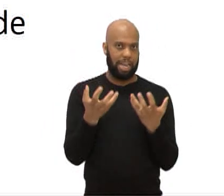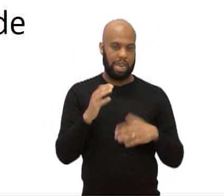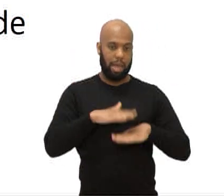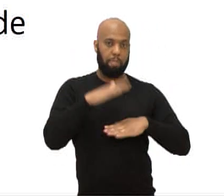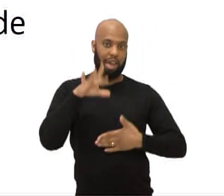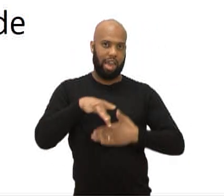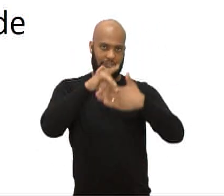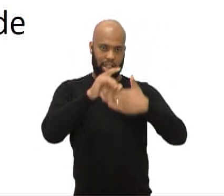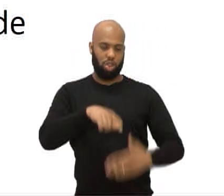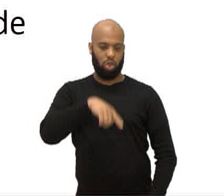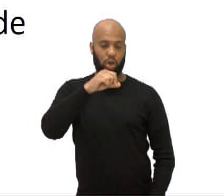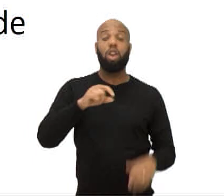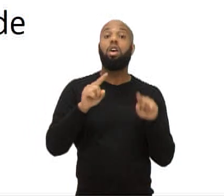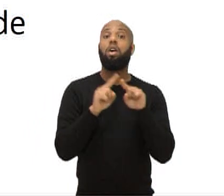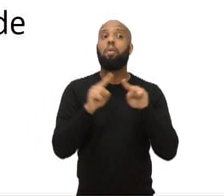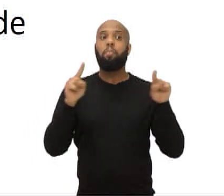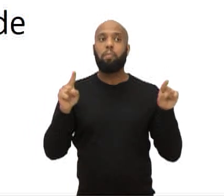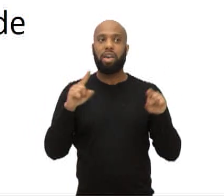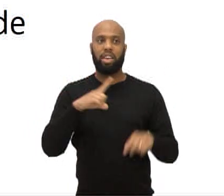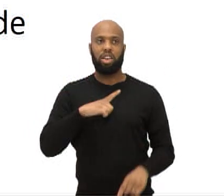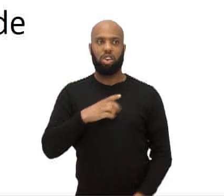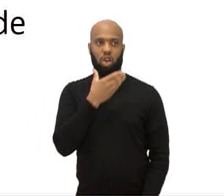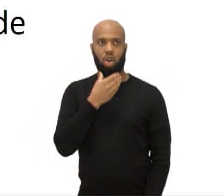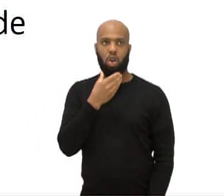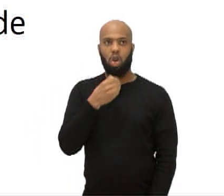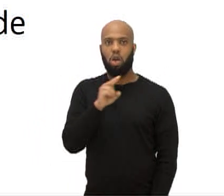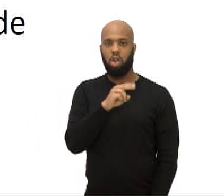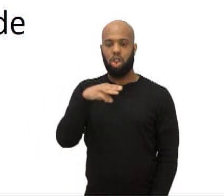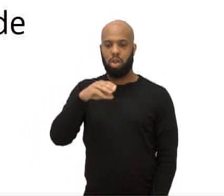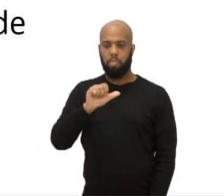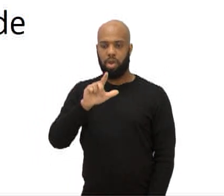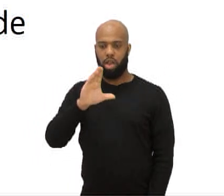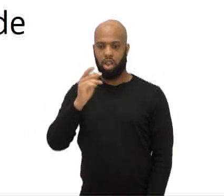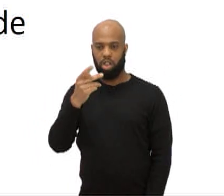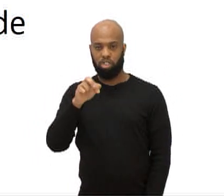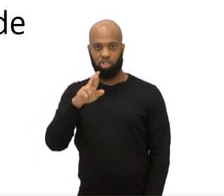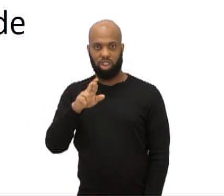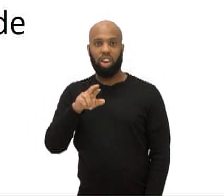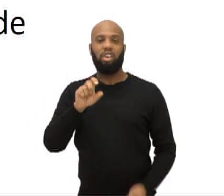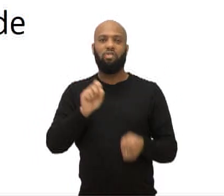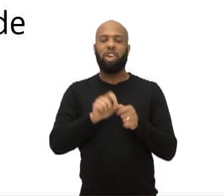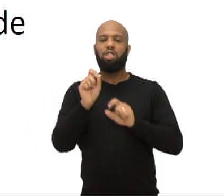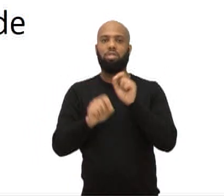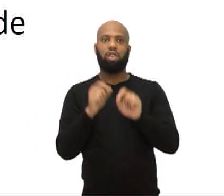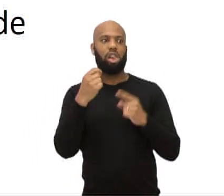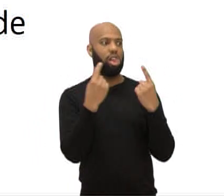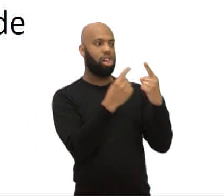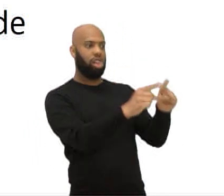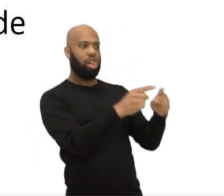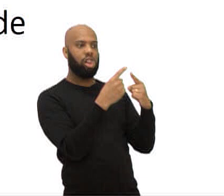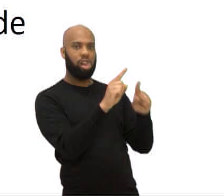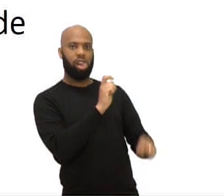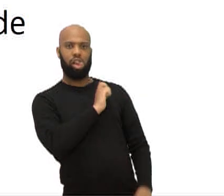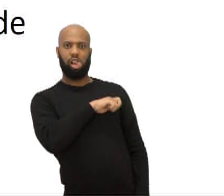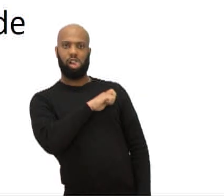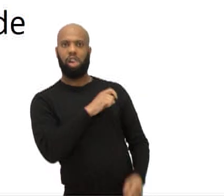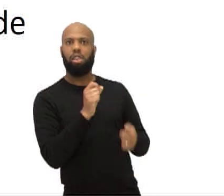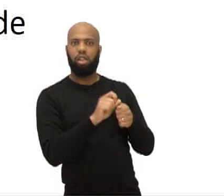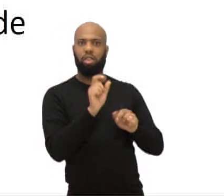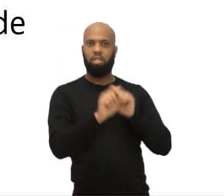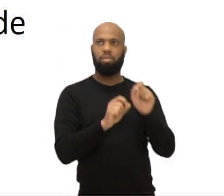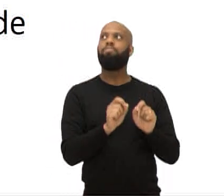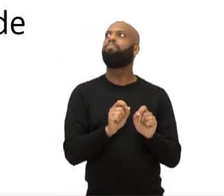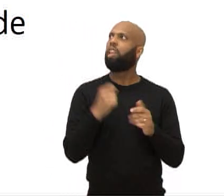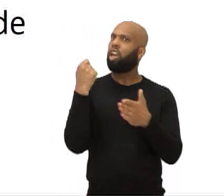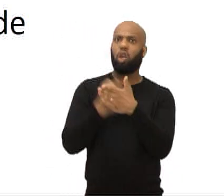Maucher. Entretanto, Maucher e seu sucessor traíram a rebelião e favoreceram o governo central, levando os cabanos a